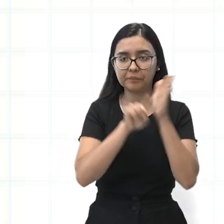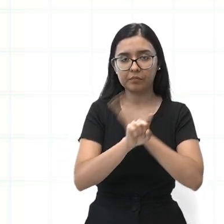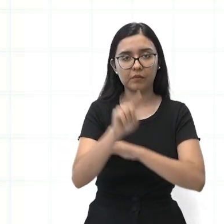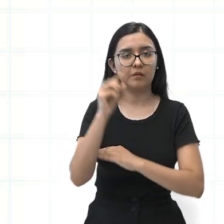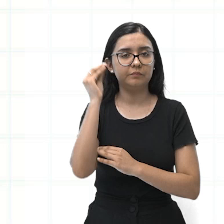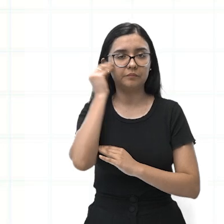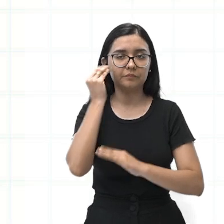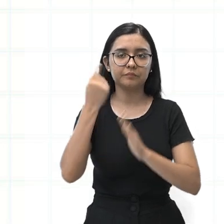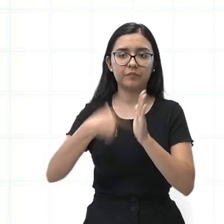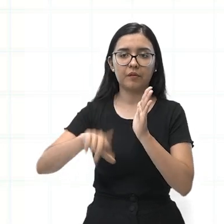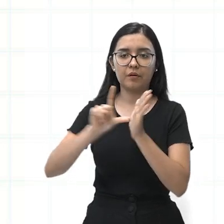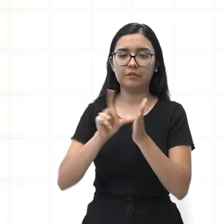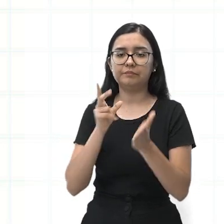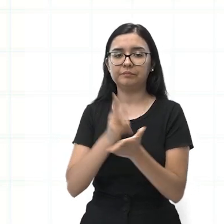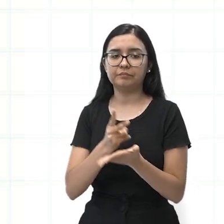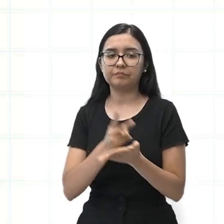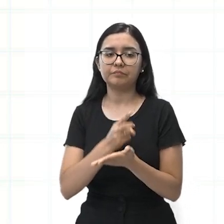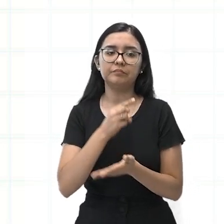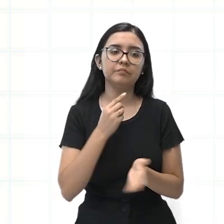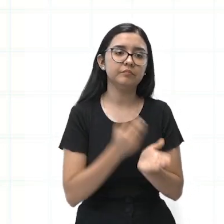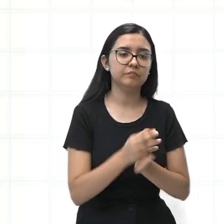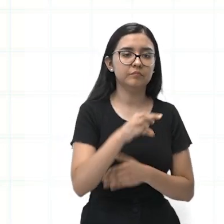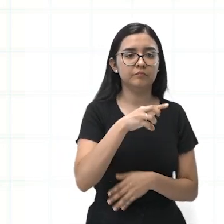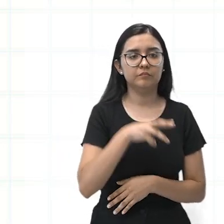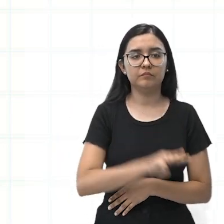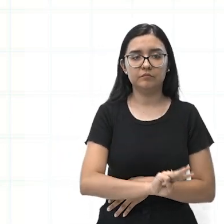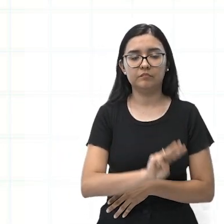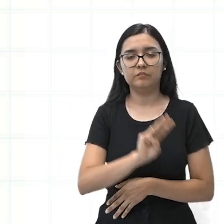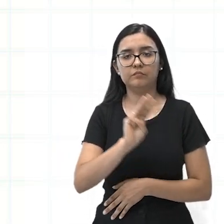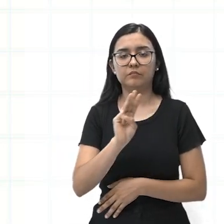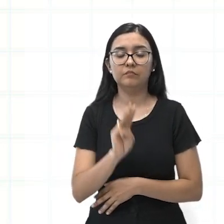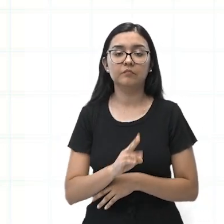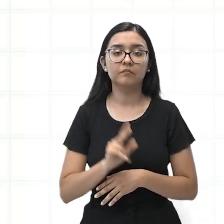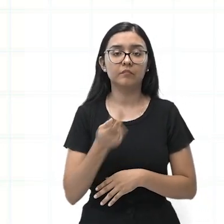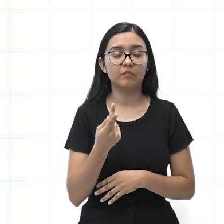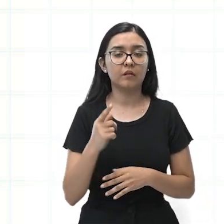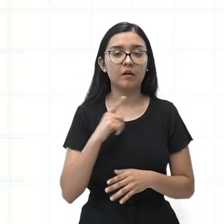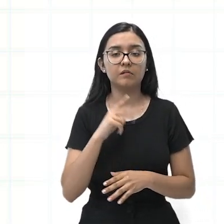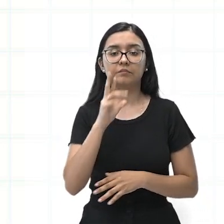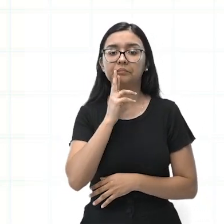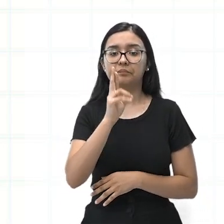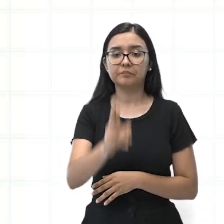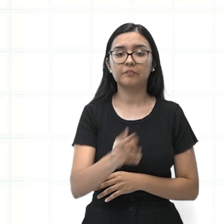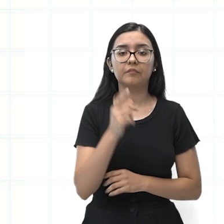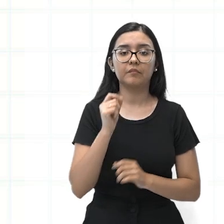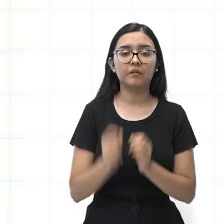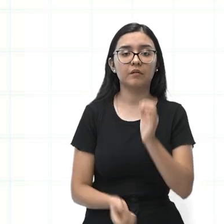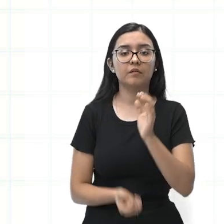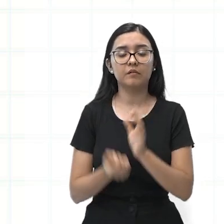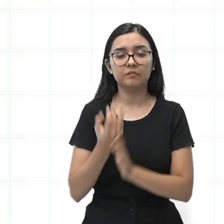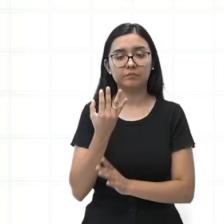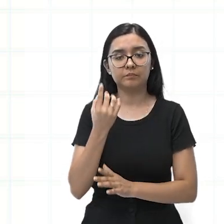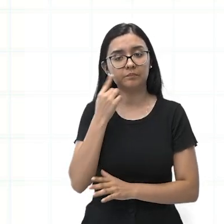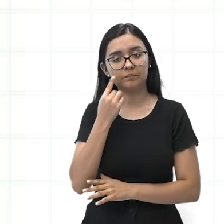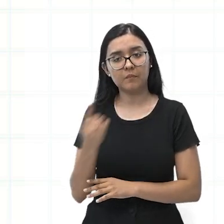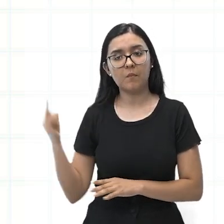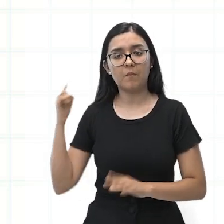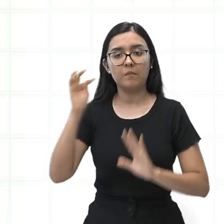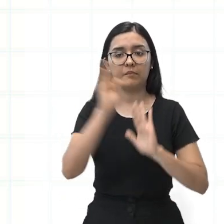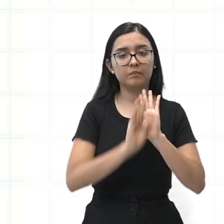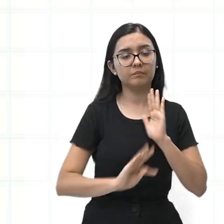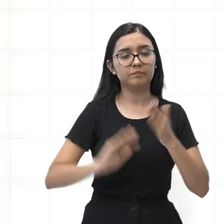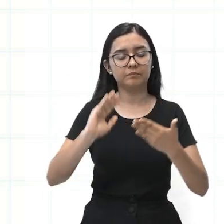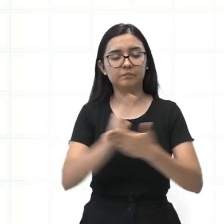vimos, iniciando sempre com WH, né? As WH questions, elas levam, então, as respostas levam à produção desse texto, com pequenos